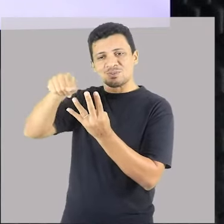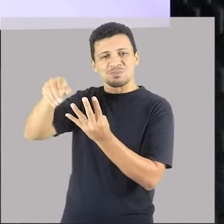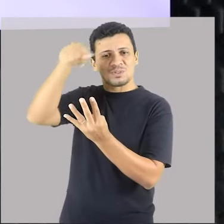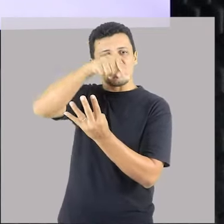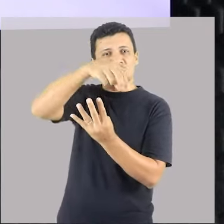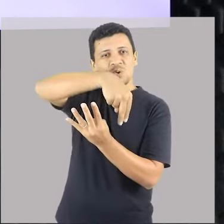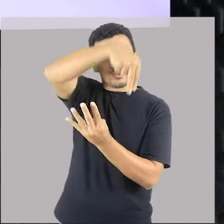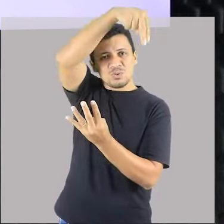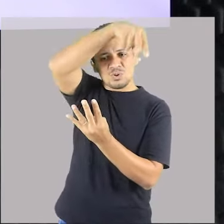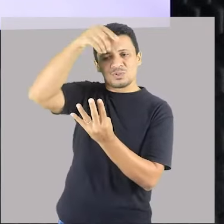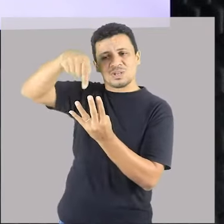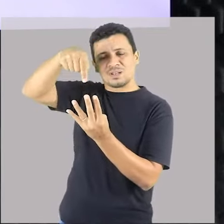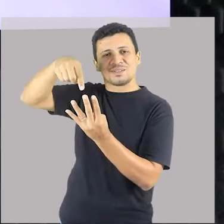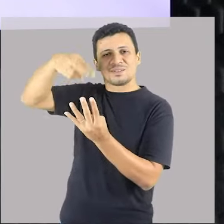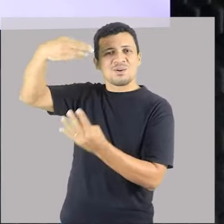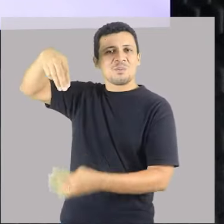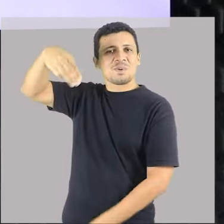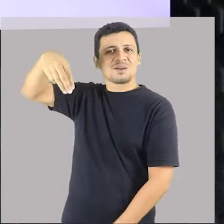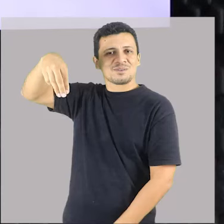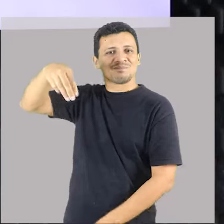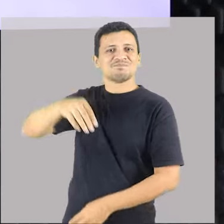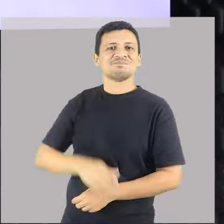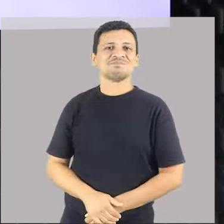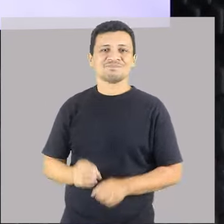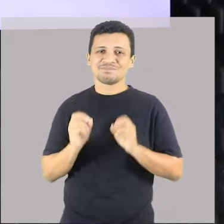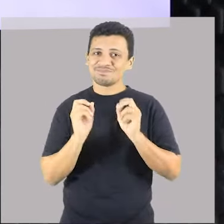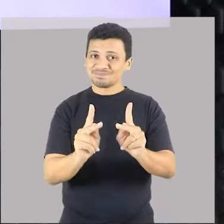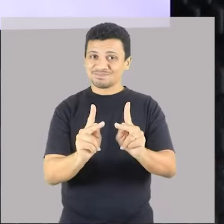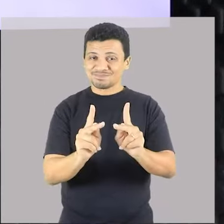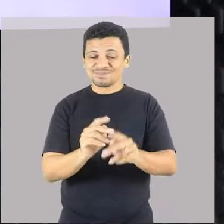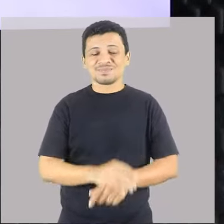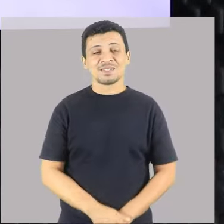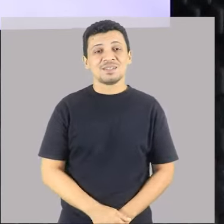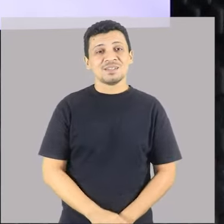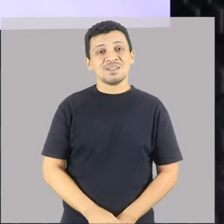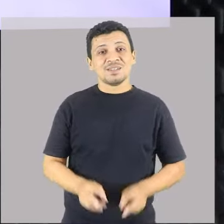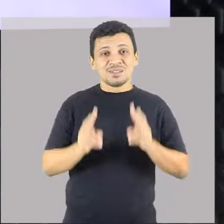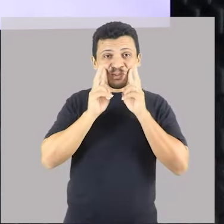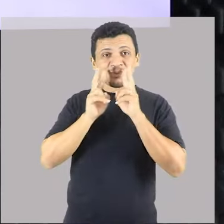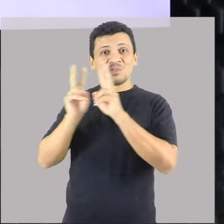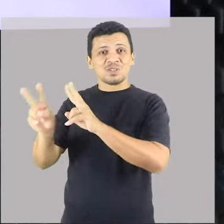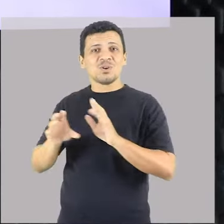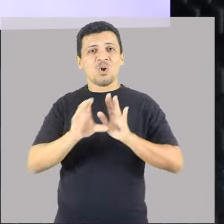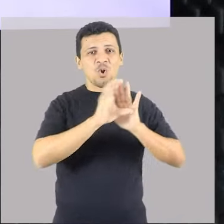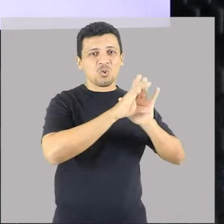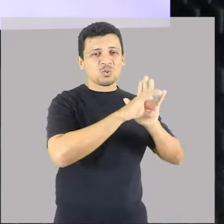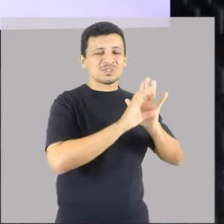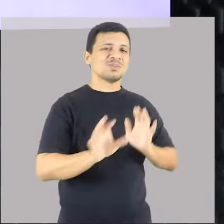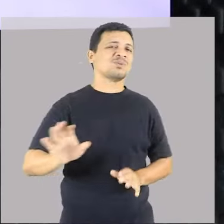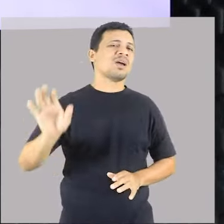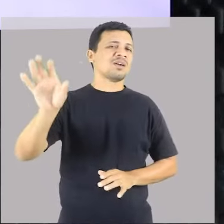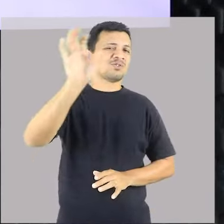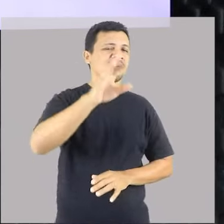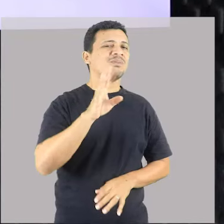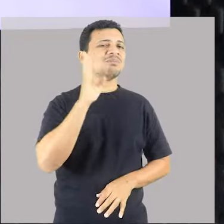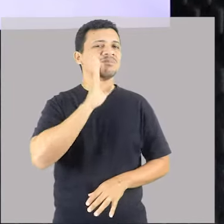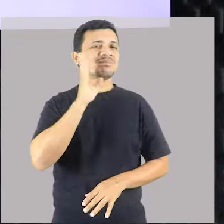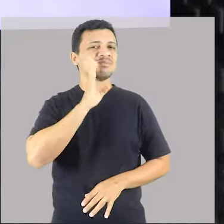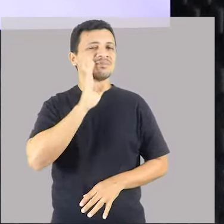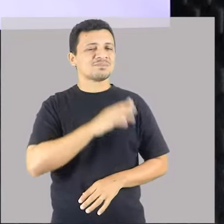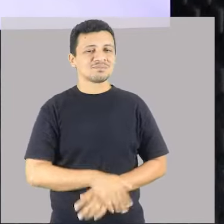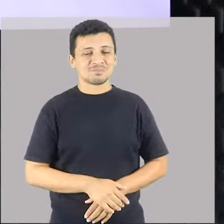exemplo na regionalização do Nordeste Belinha Então como esse conit de região elee a